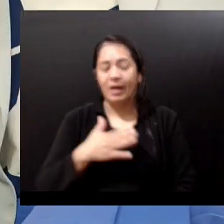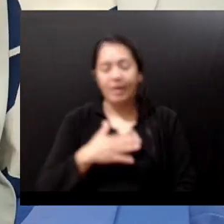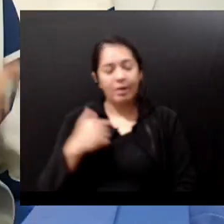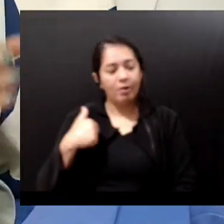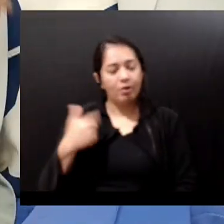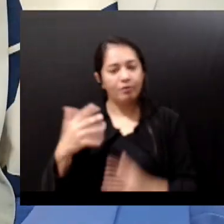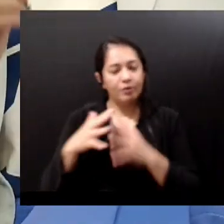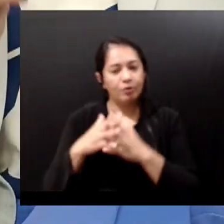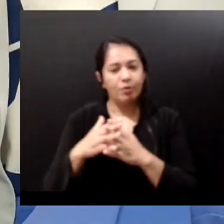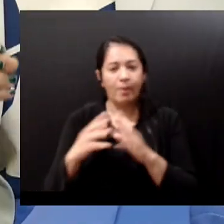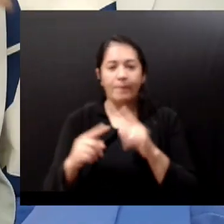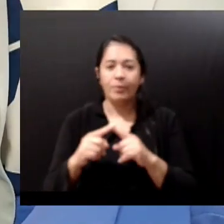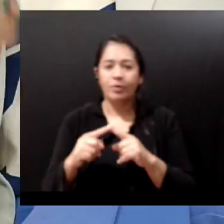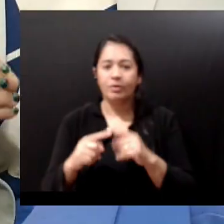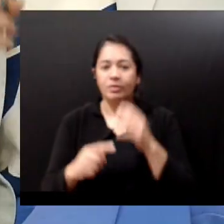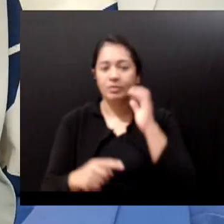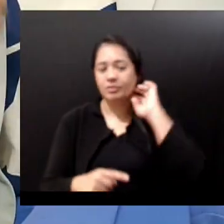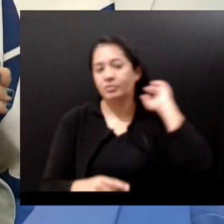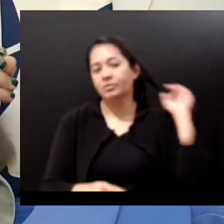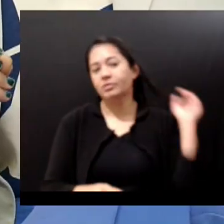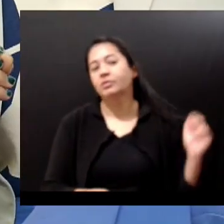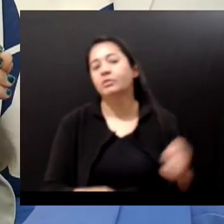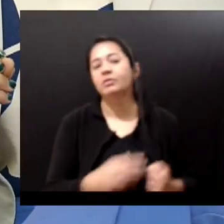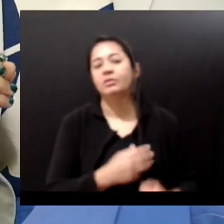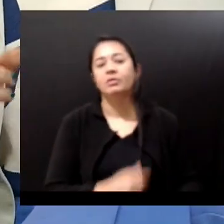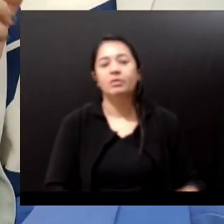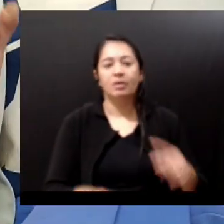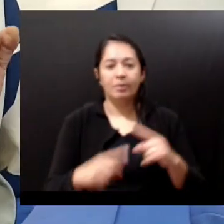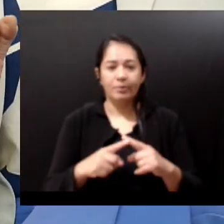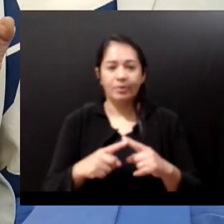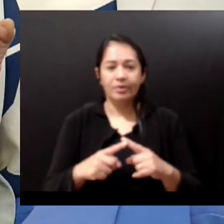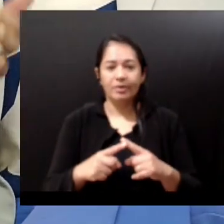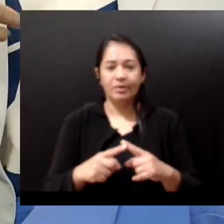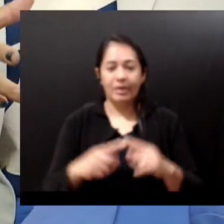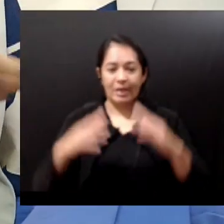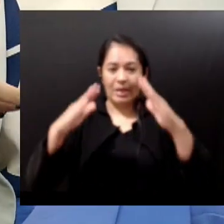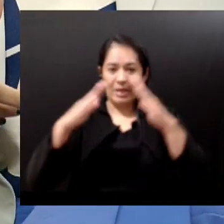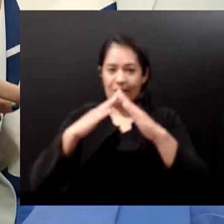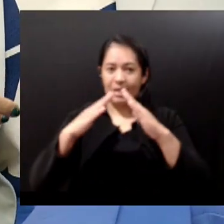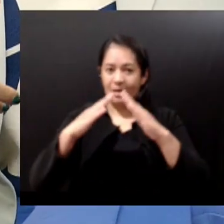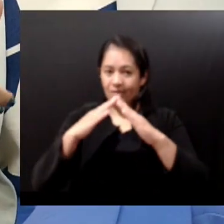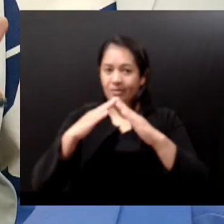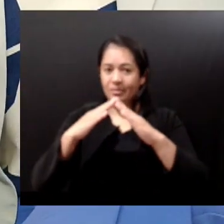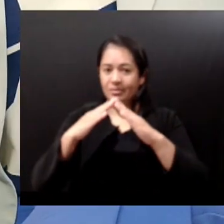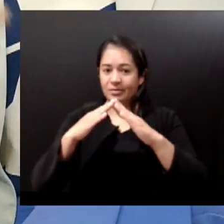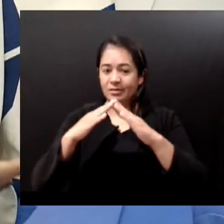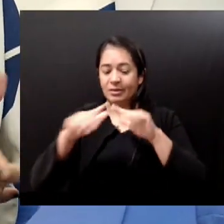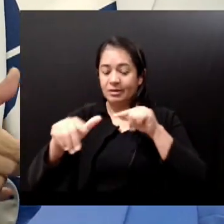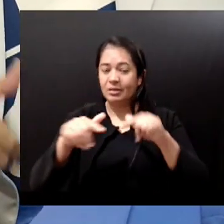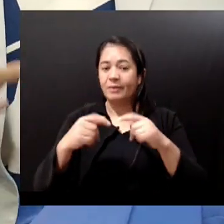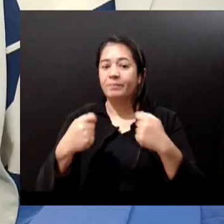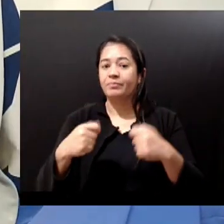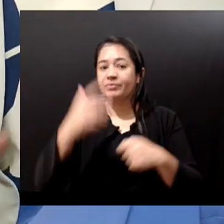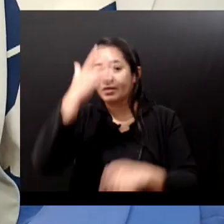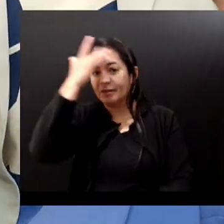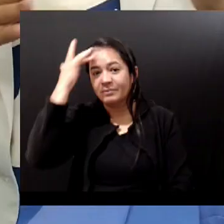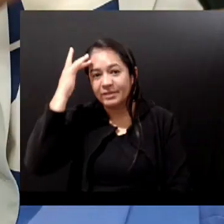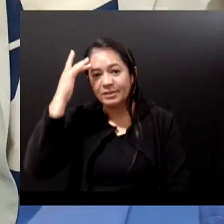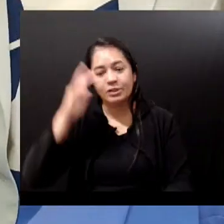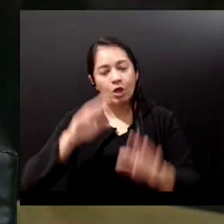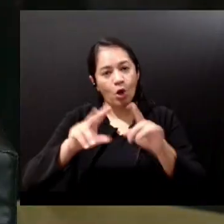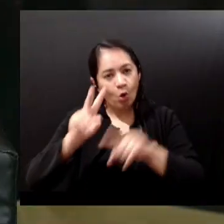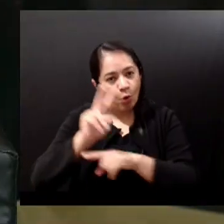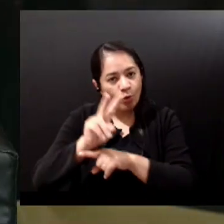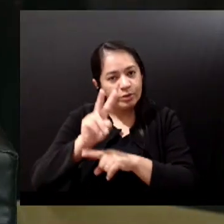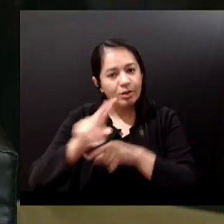pensar, tem gente que tem que cuidar com a autoimagem no home office, uhum. Com né? certeza. Porque tem gente que é meio relaxado. Você tá no home office, você tá em casa,